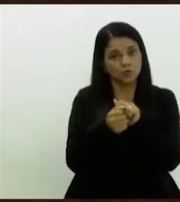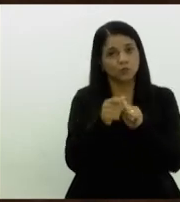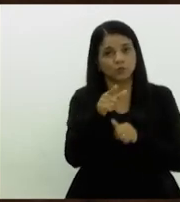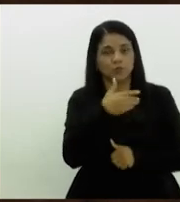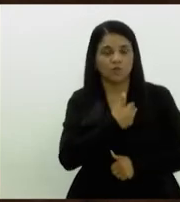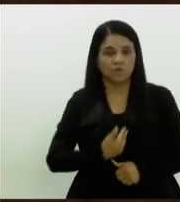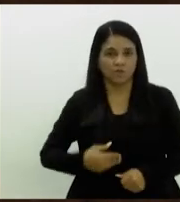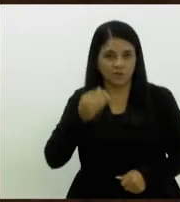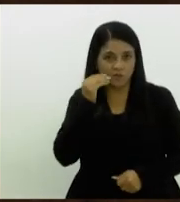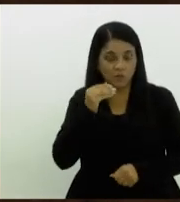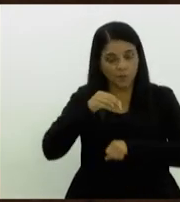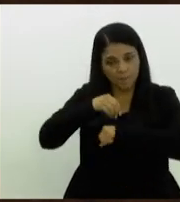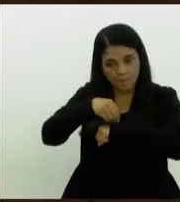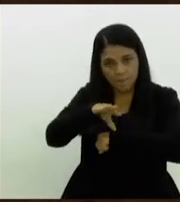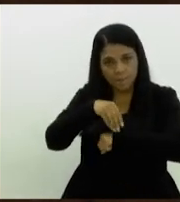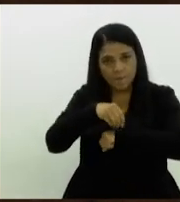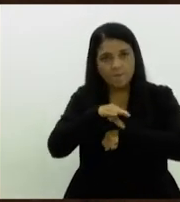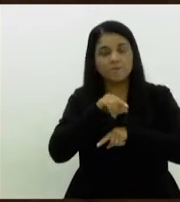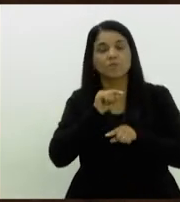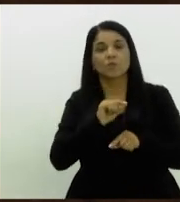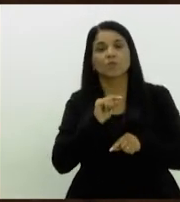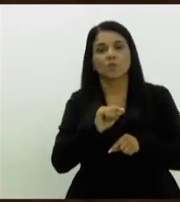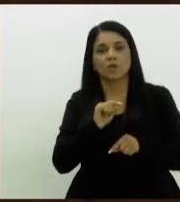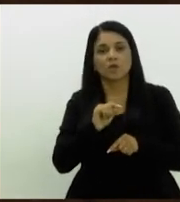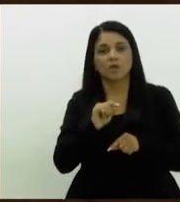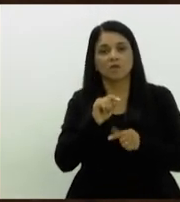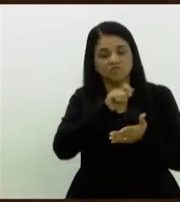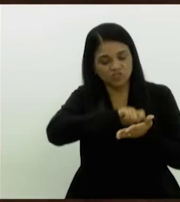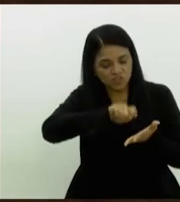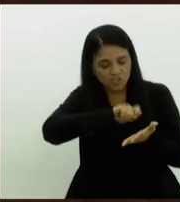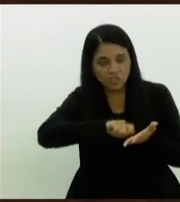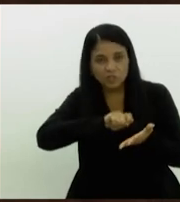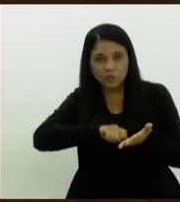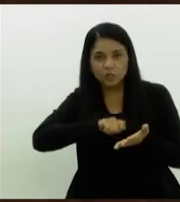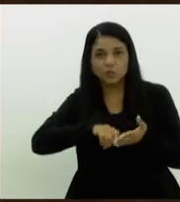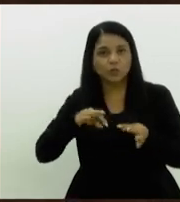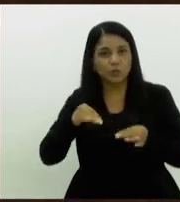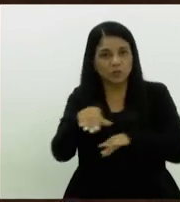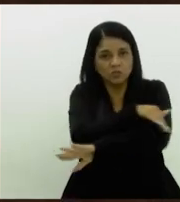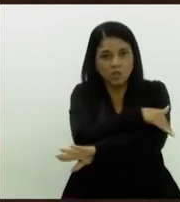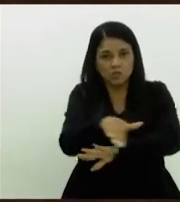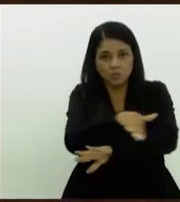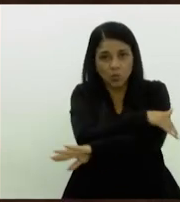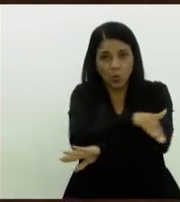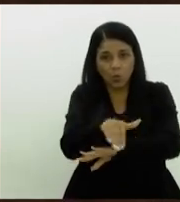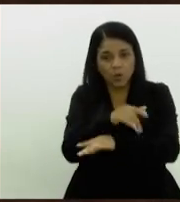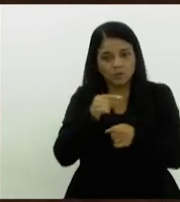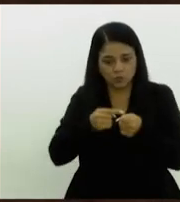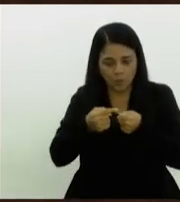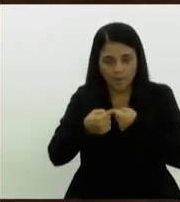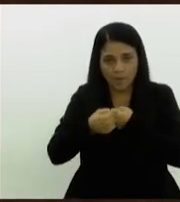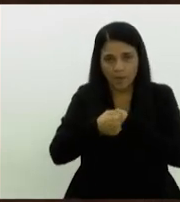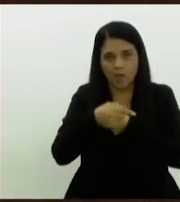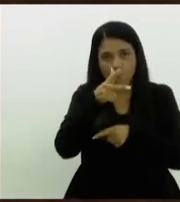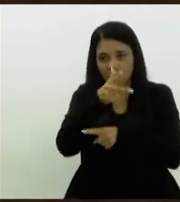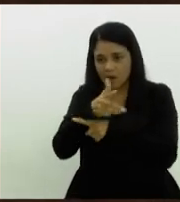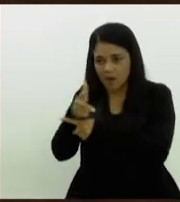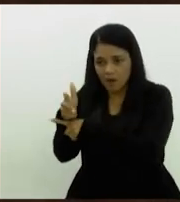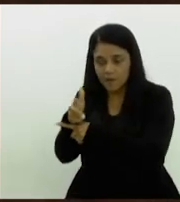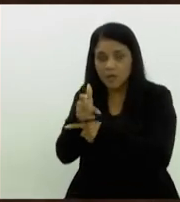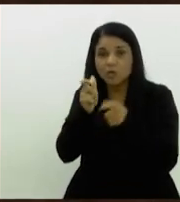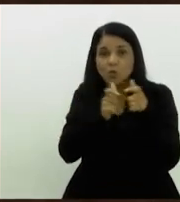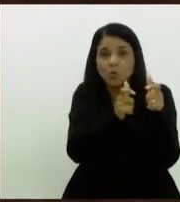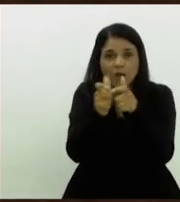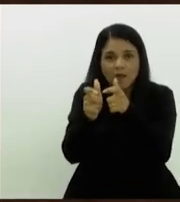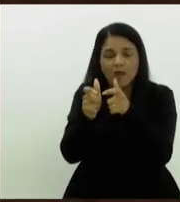gente possa lhe passar, por escrito, as ruas dominadas daquele bairro e onde estão